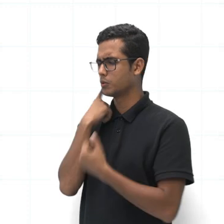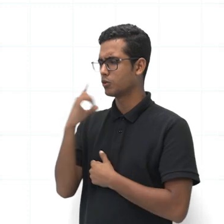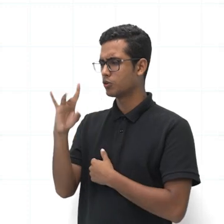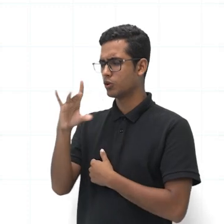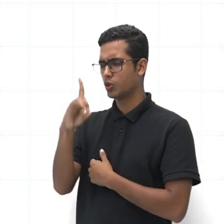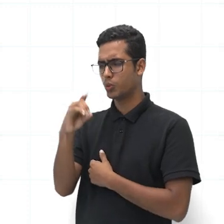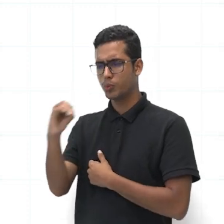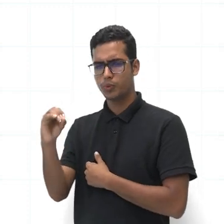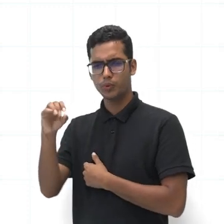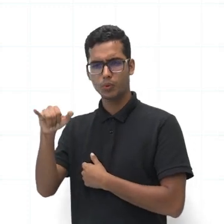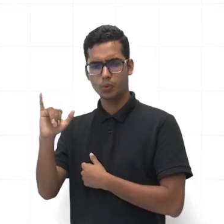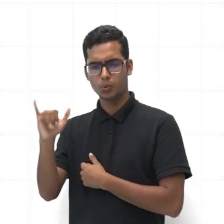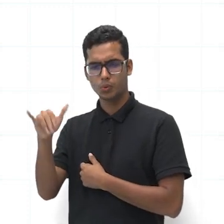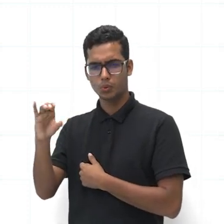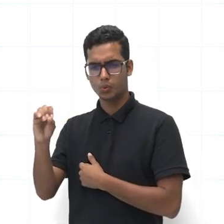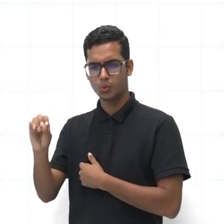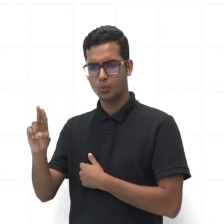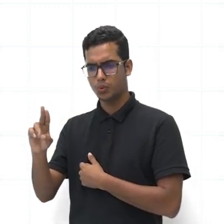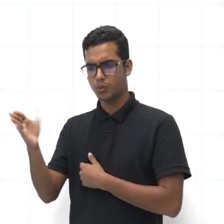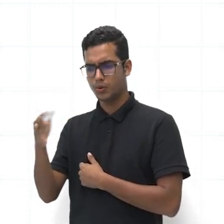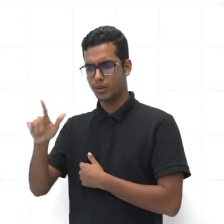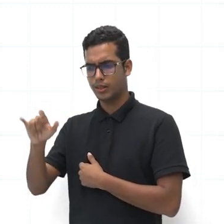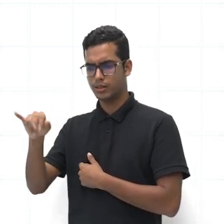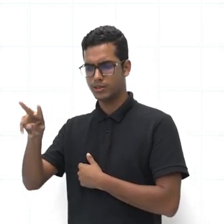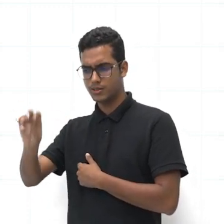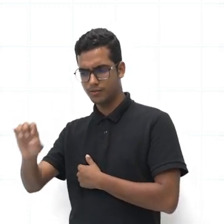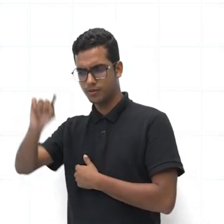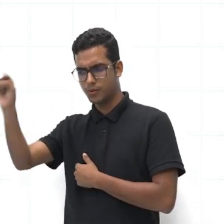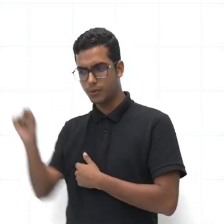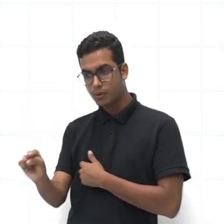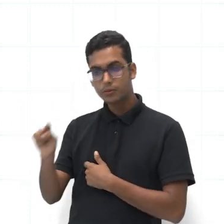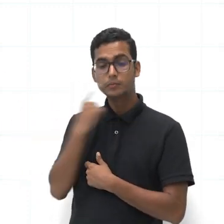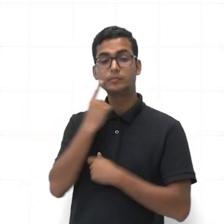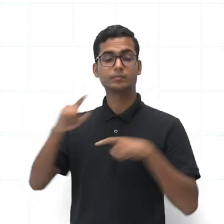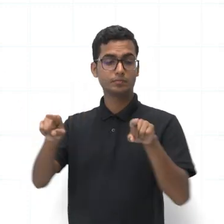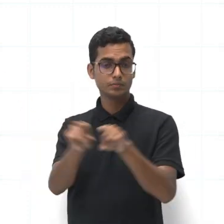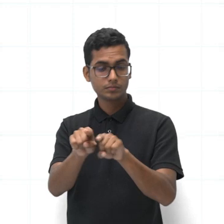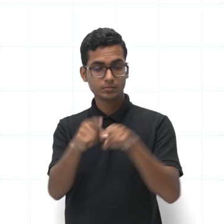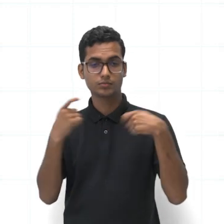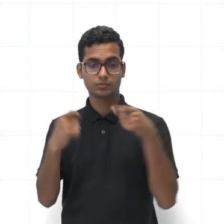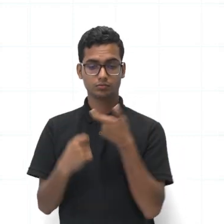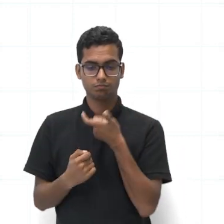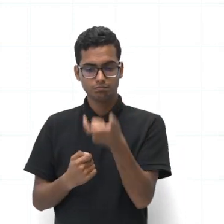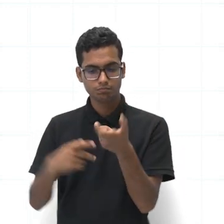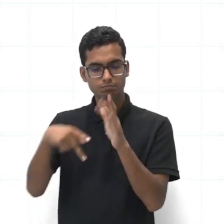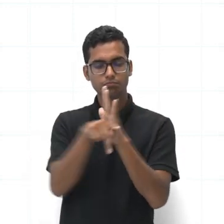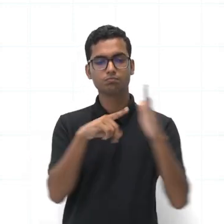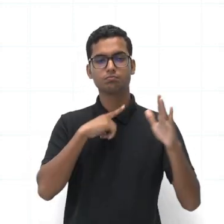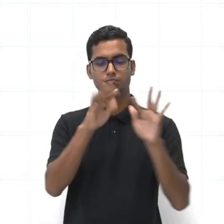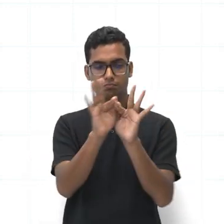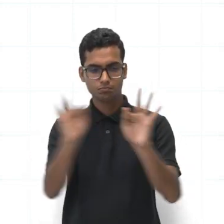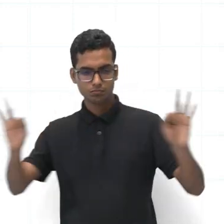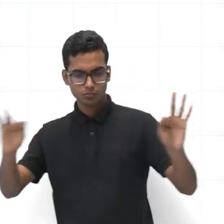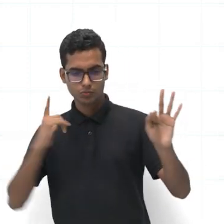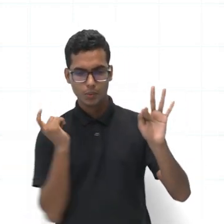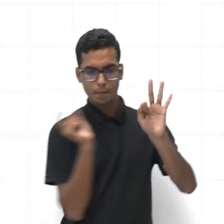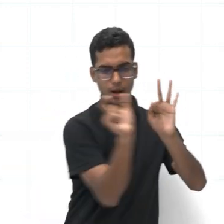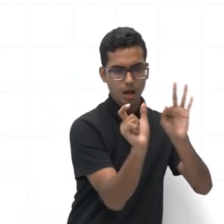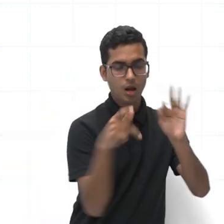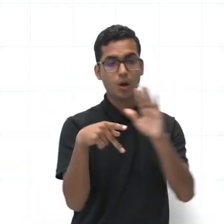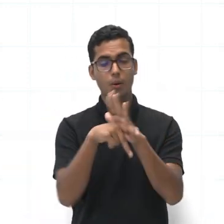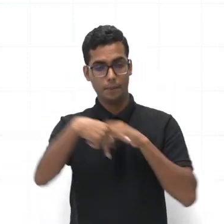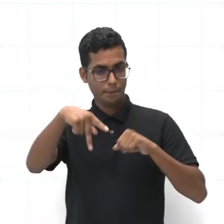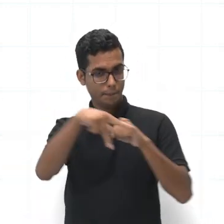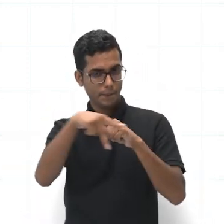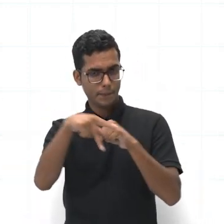you live? Eu preciso de um pronome interrogativo, certo? Então eu não vou chegar para alguém e dizer você mora? Não